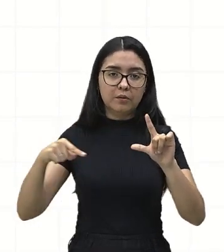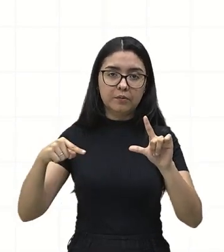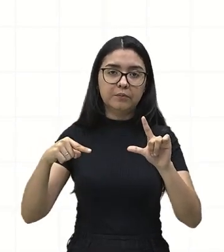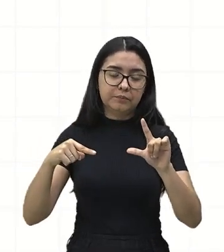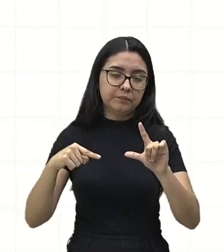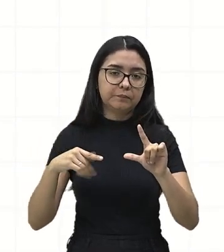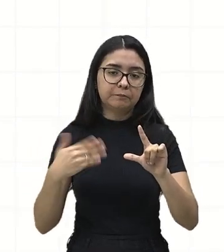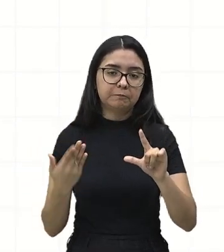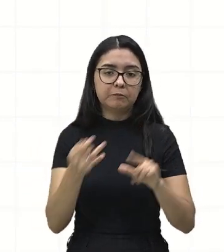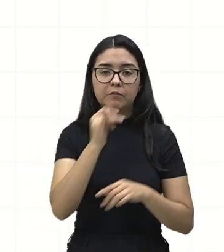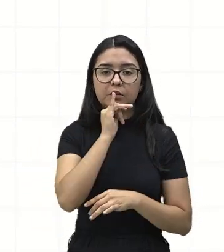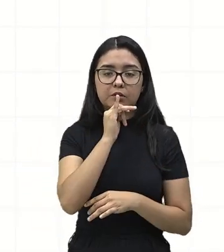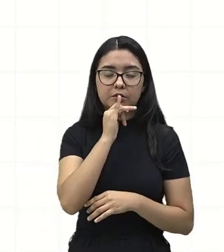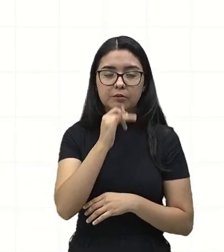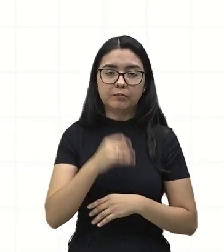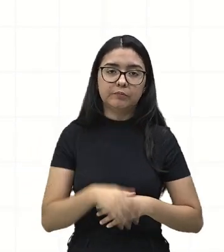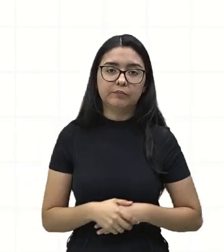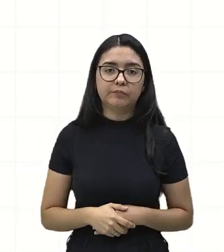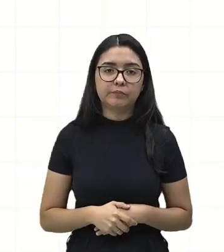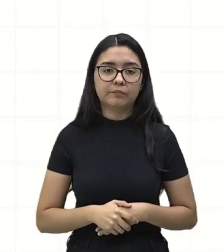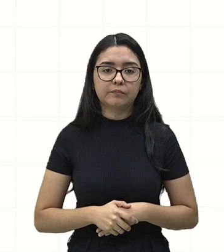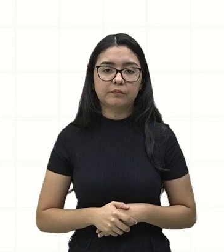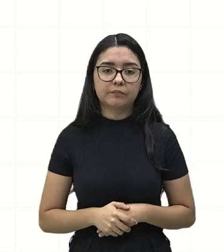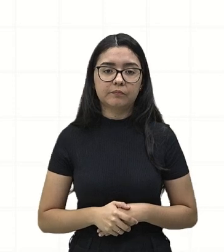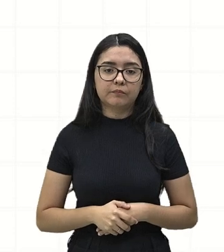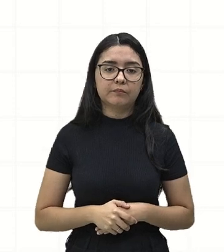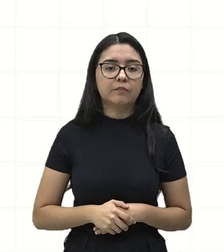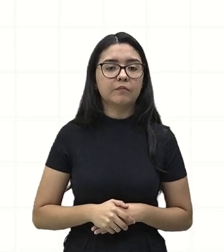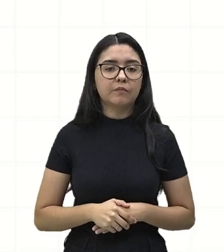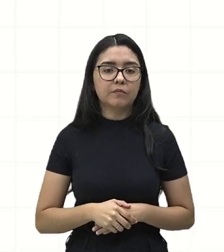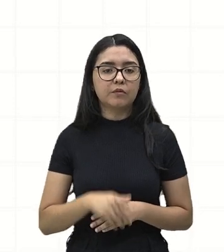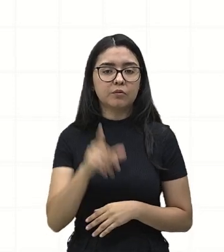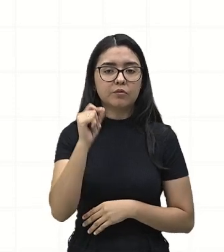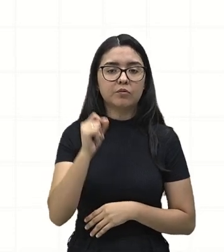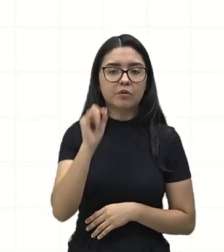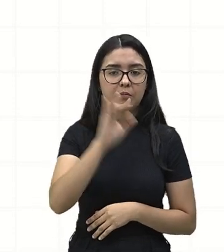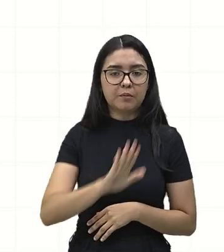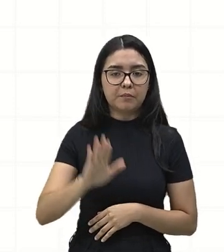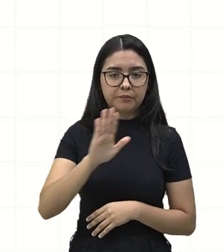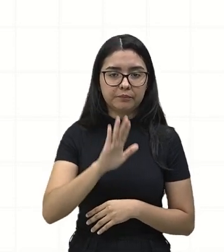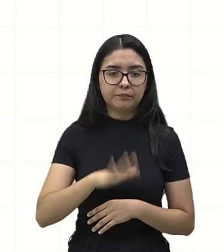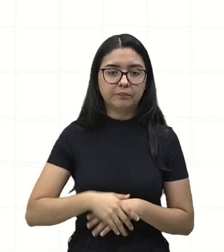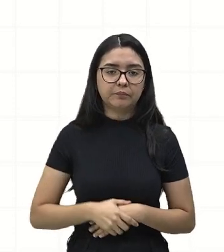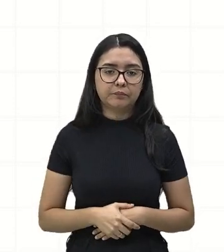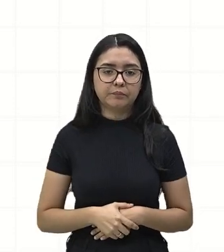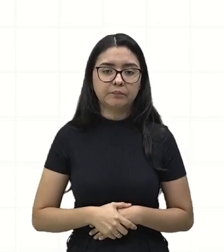lados. Por exemplo, deixa eu só pegar uma imagem mais limpa aqui.